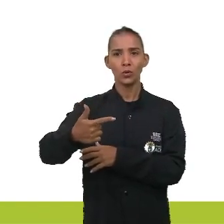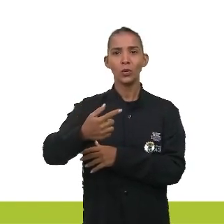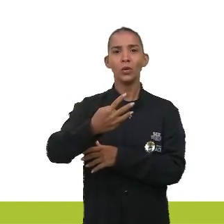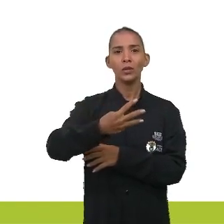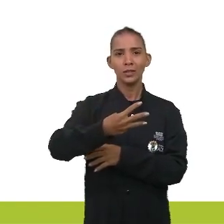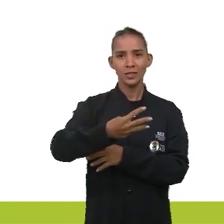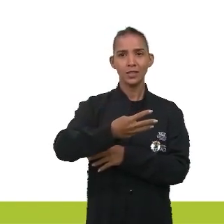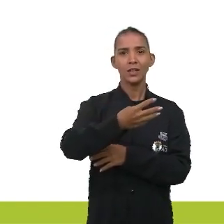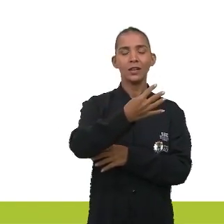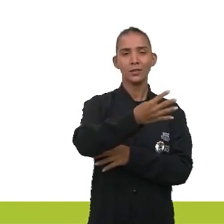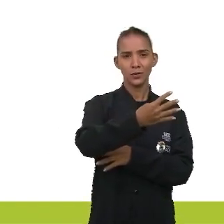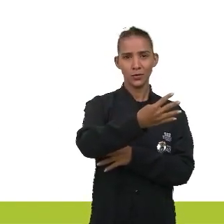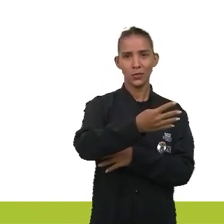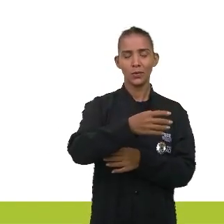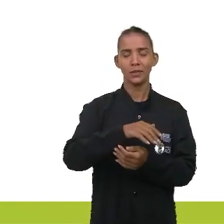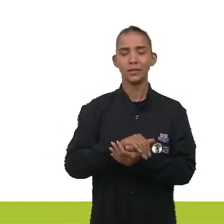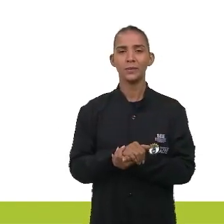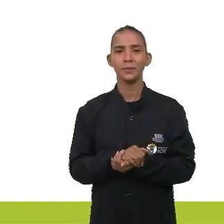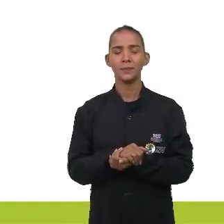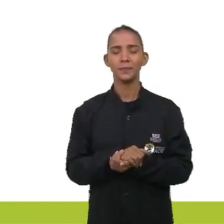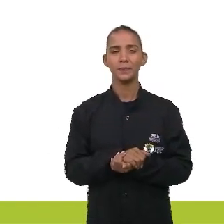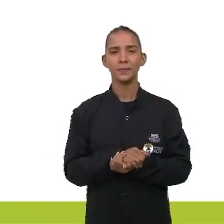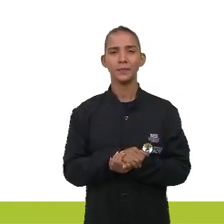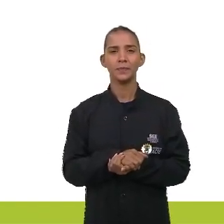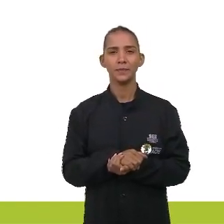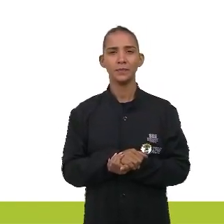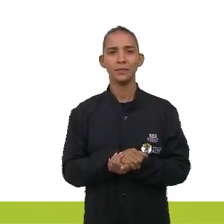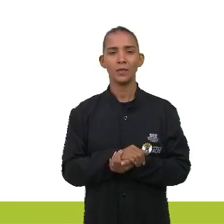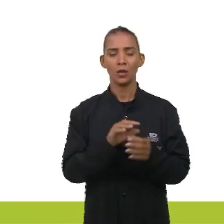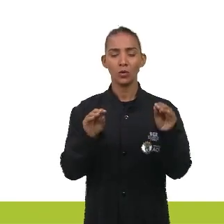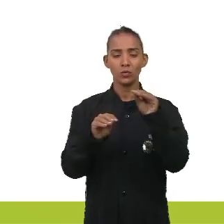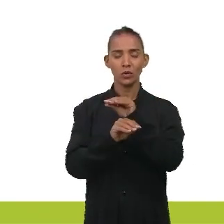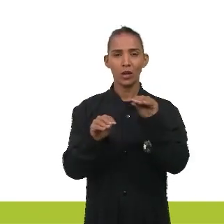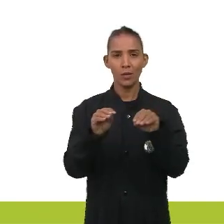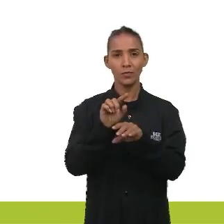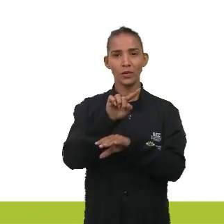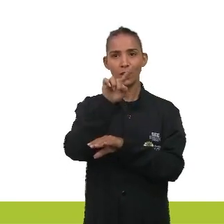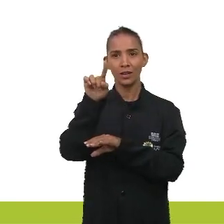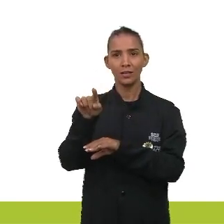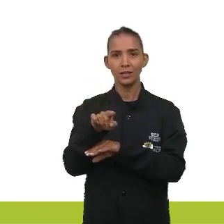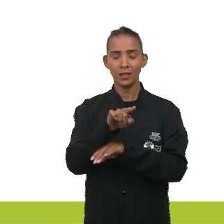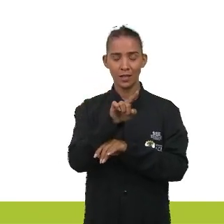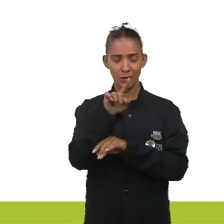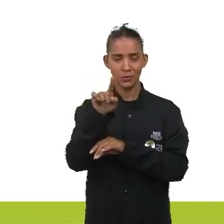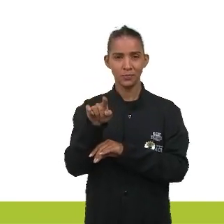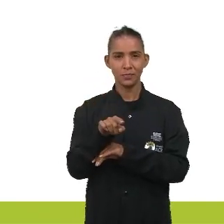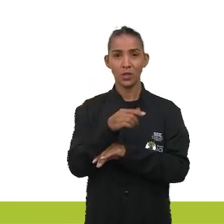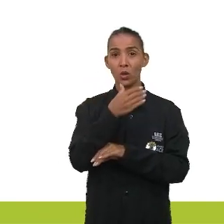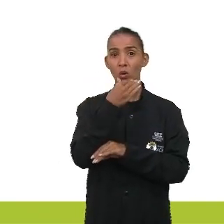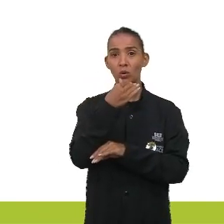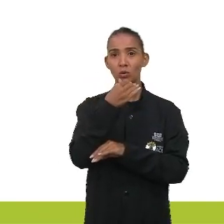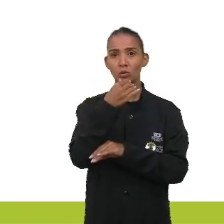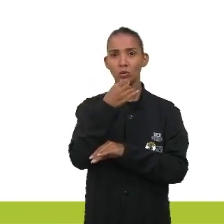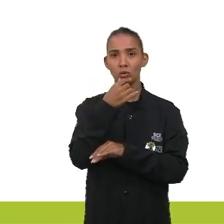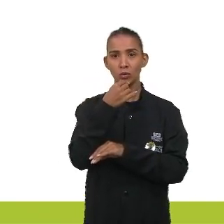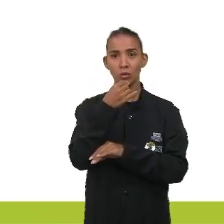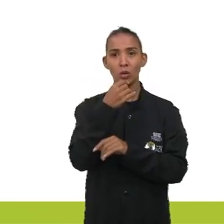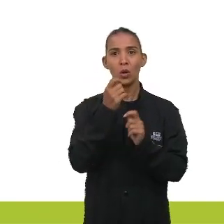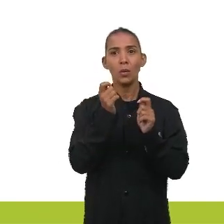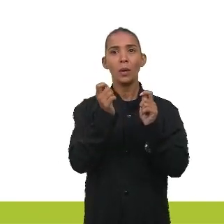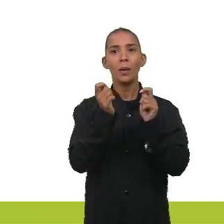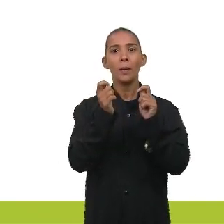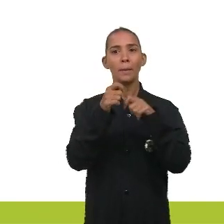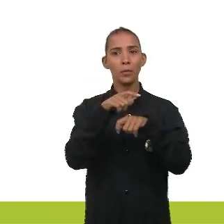4. Ok. A permutação circular dos homens Nós sabemos que é dada por